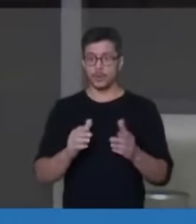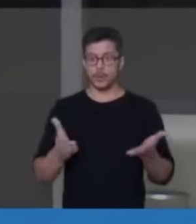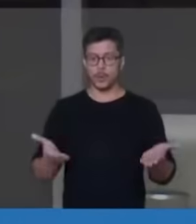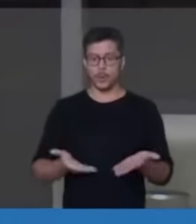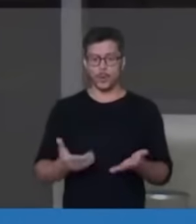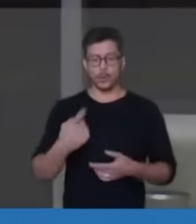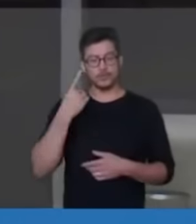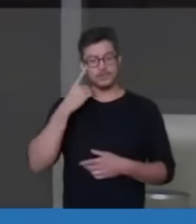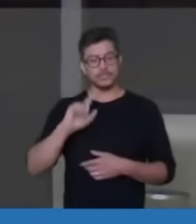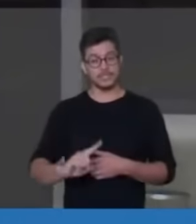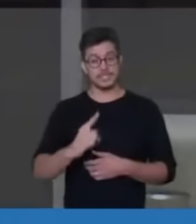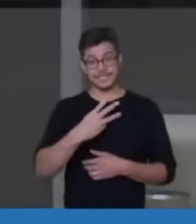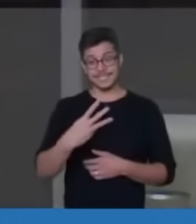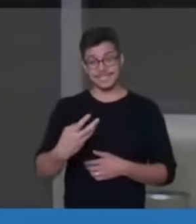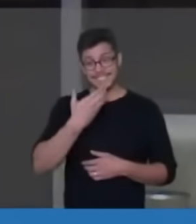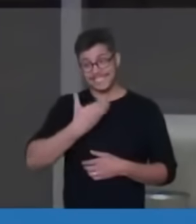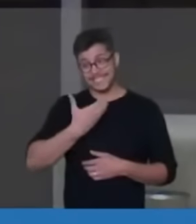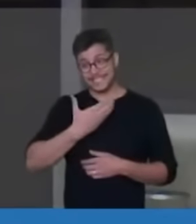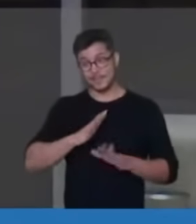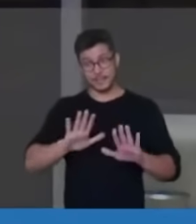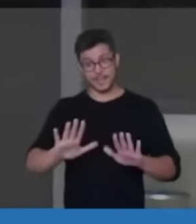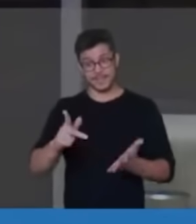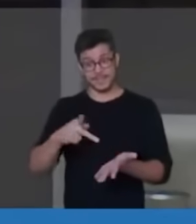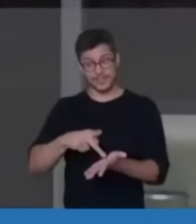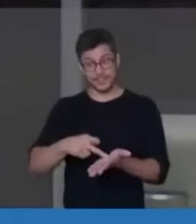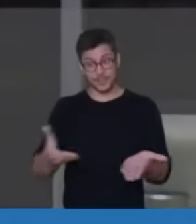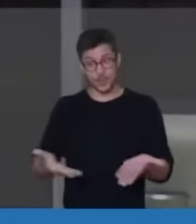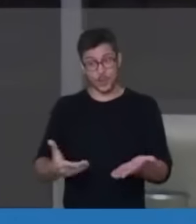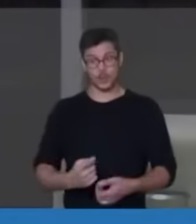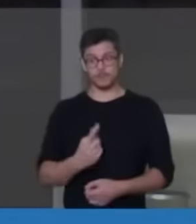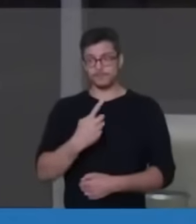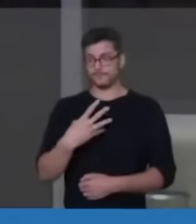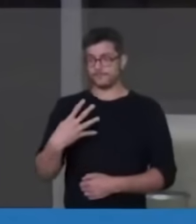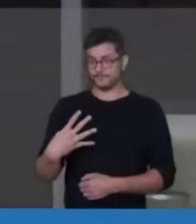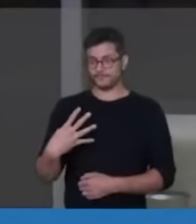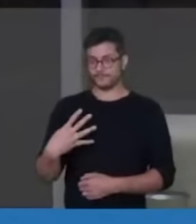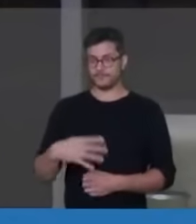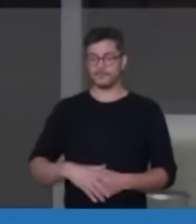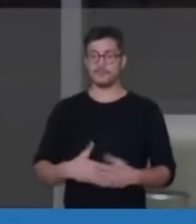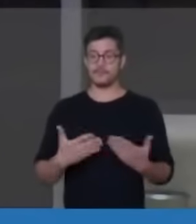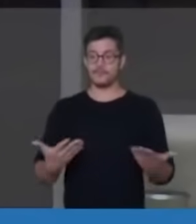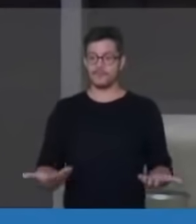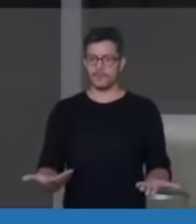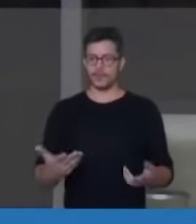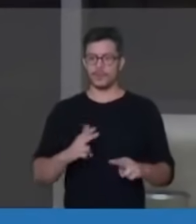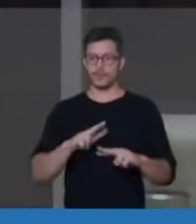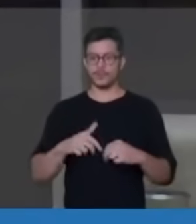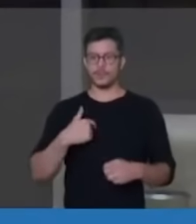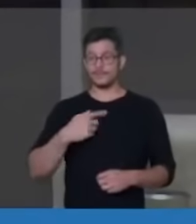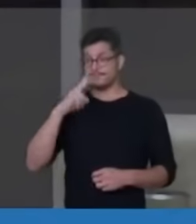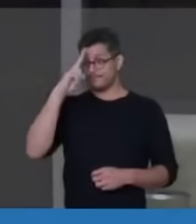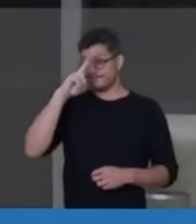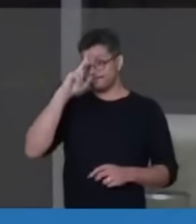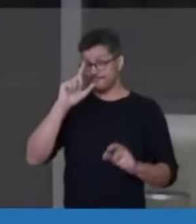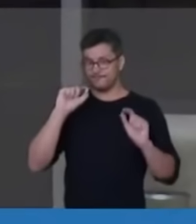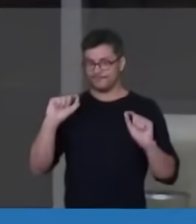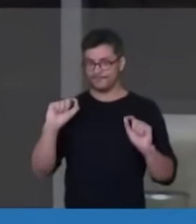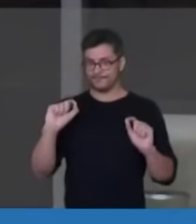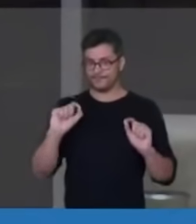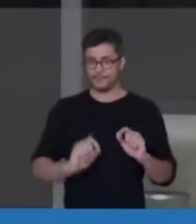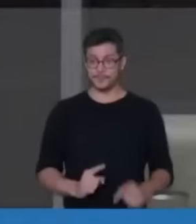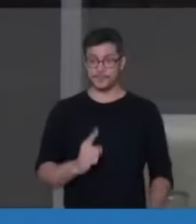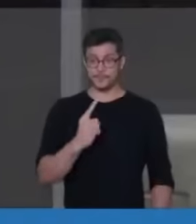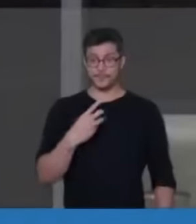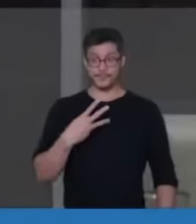dezembro, hoje não é, mas que essa semana nós passamos pelo 13 de dezembro. E aí, tal qual o professor de história, me lembrei,